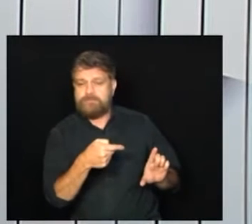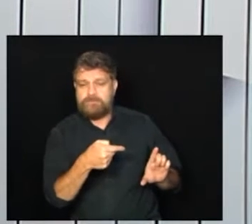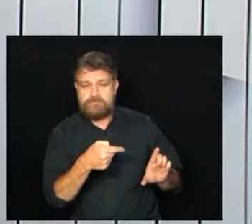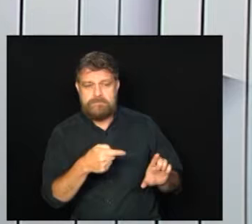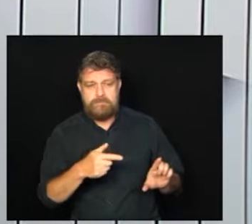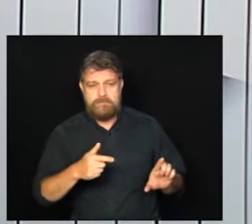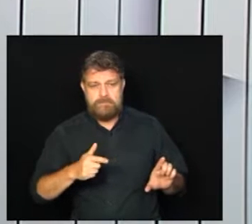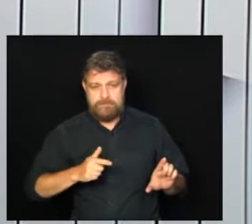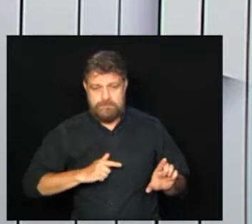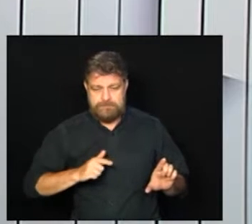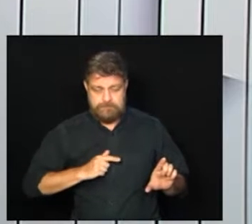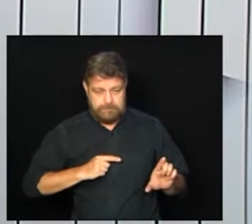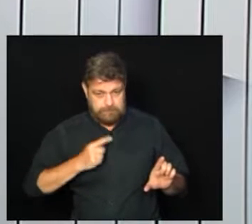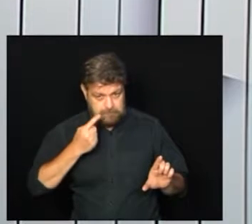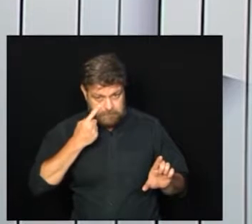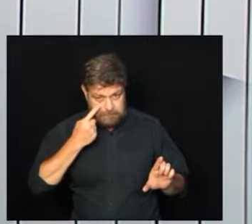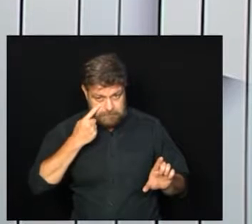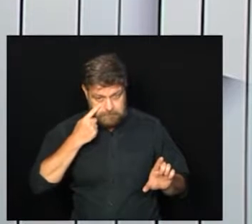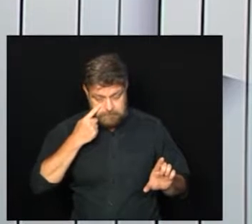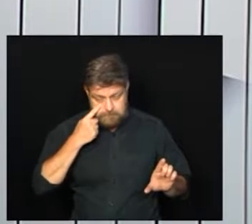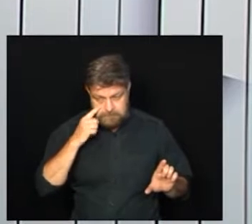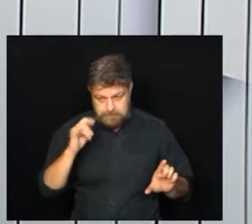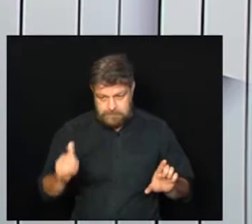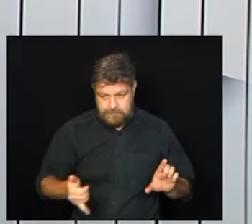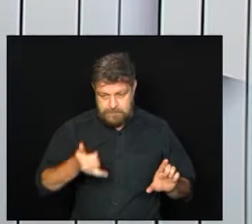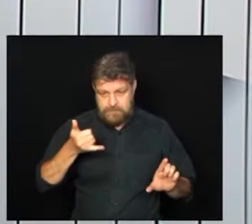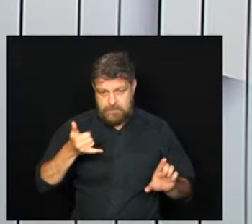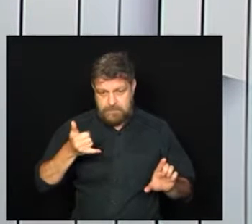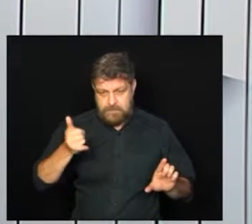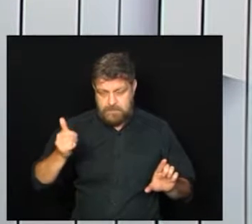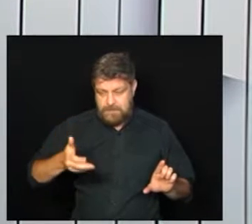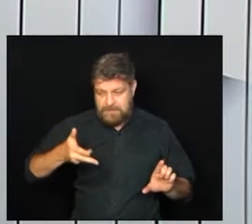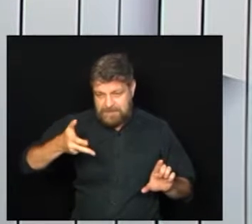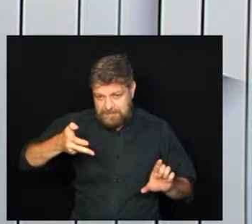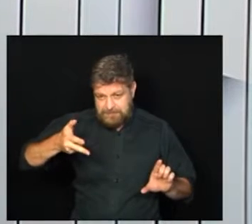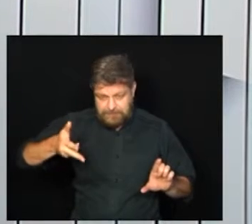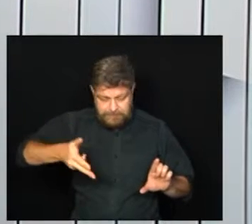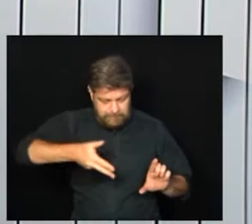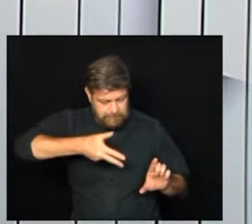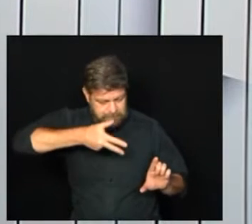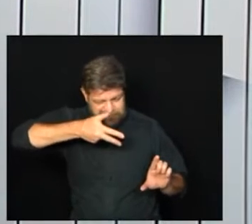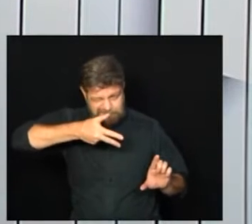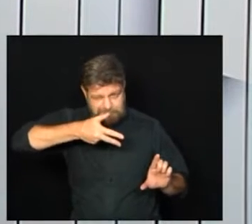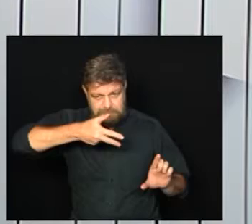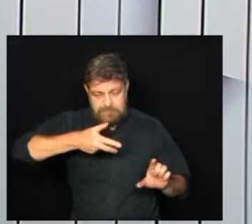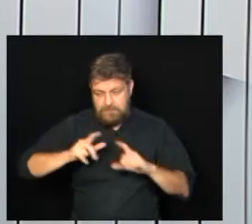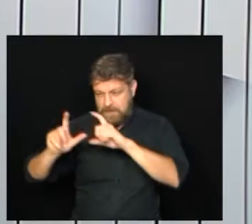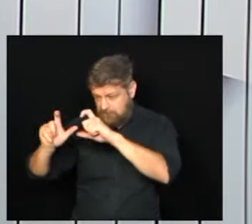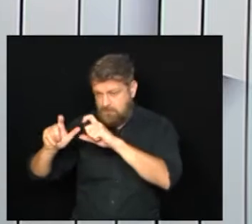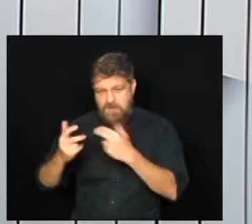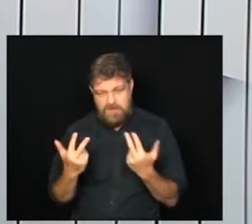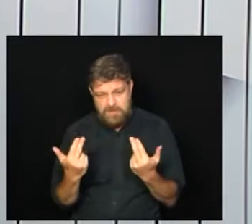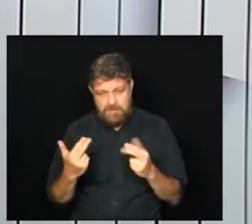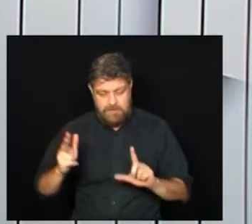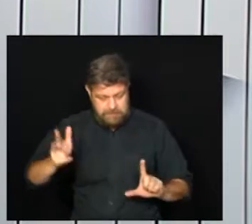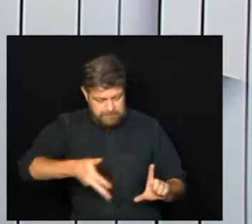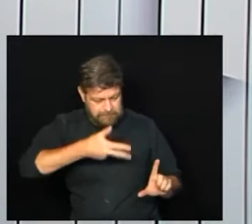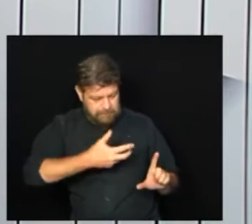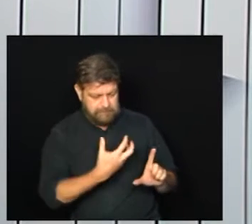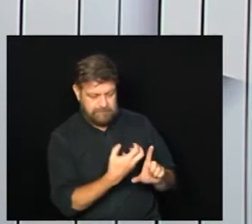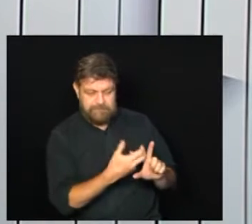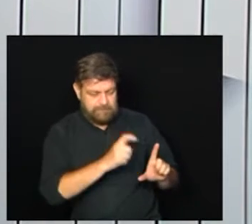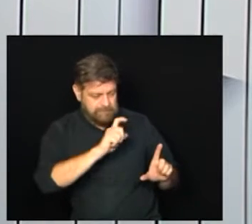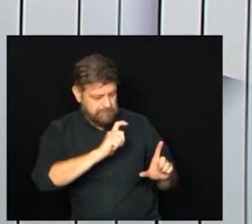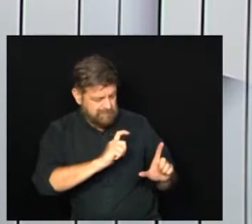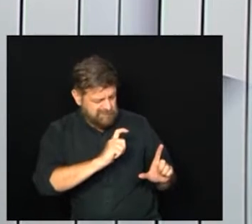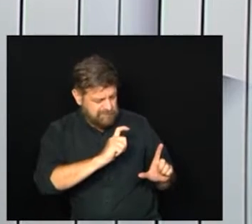só, estou apontando aqui para ele. Pegue o seu celular, abre a câmera como se você fosse tirar uma foto e você aponta para este QR